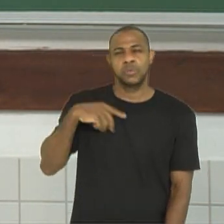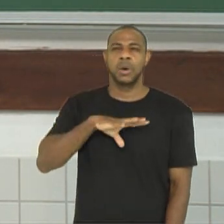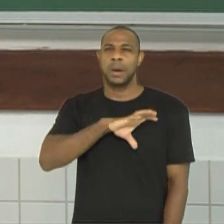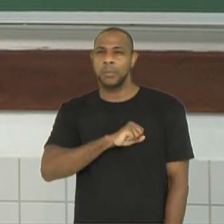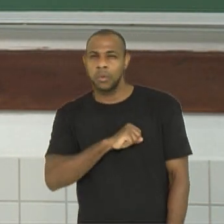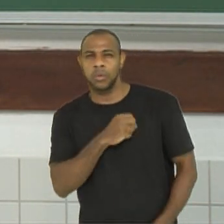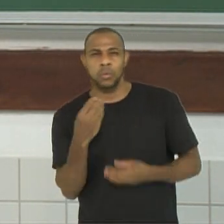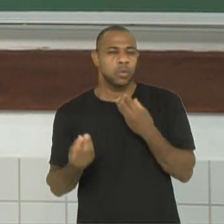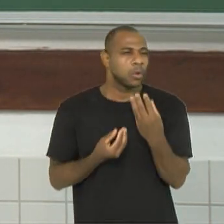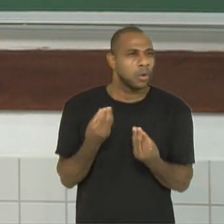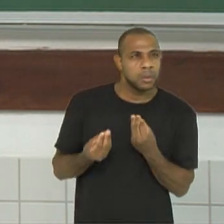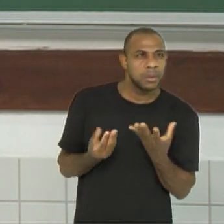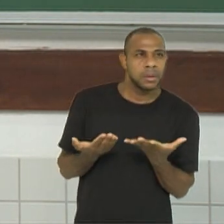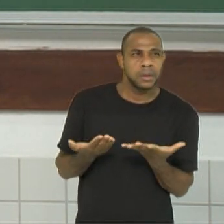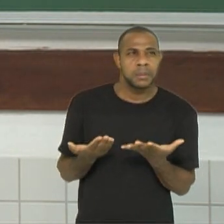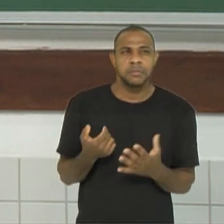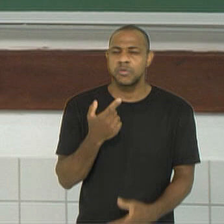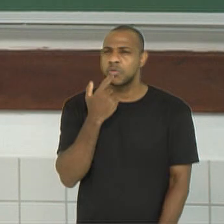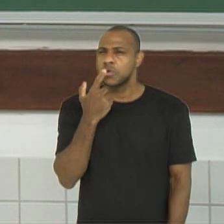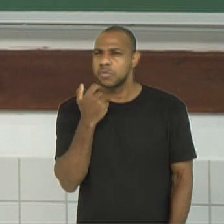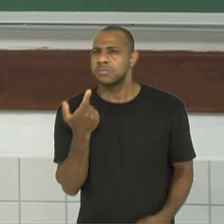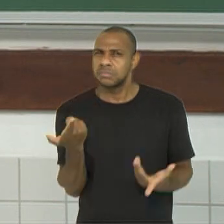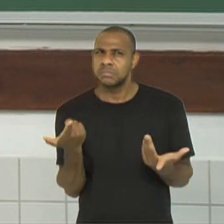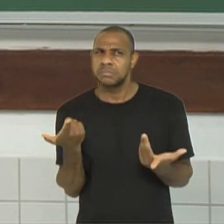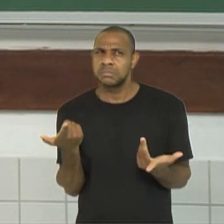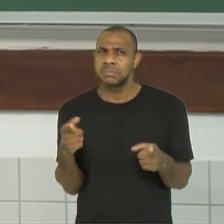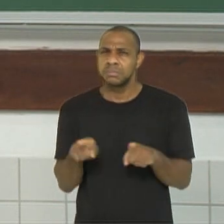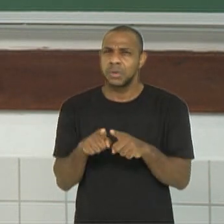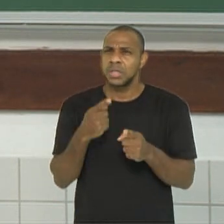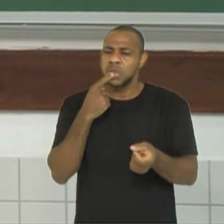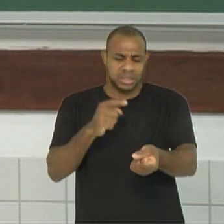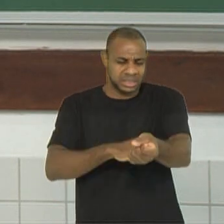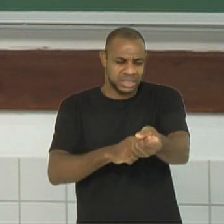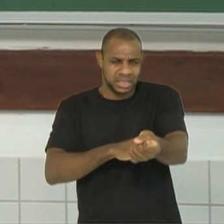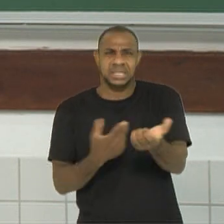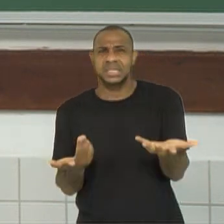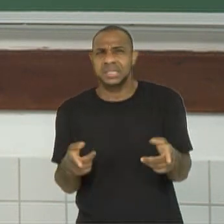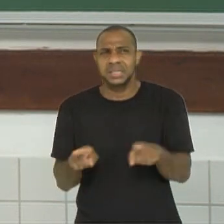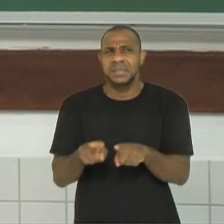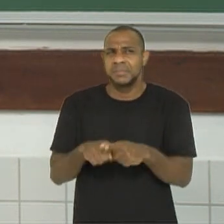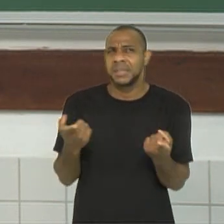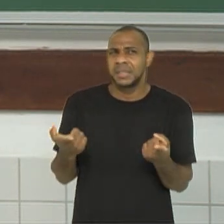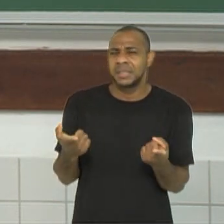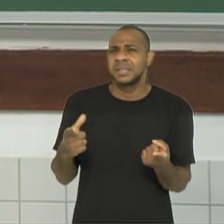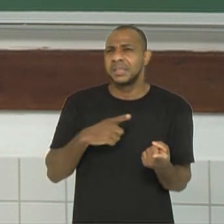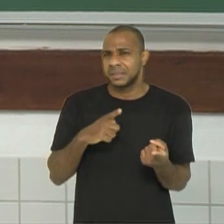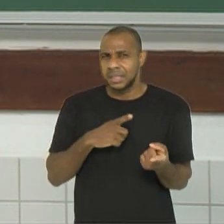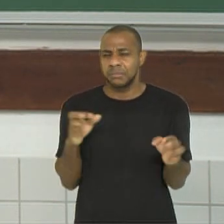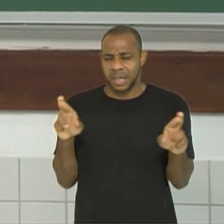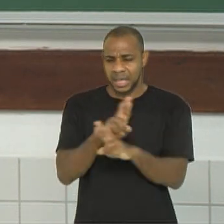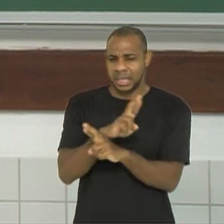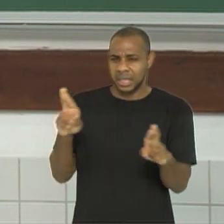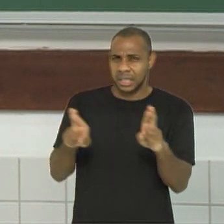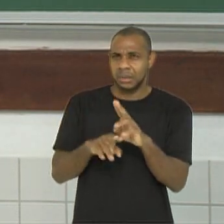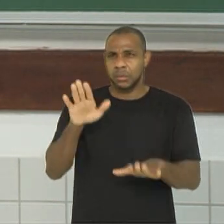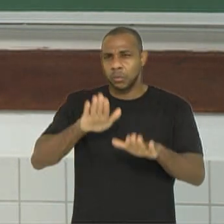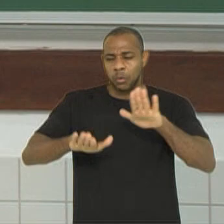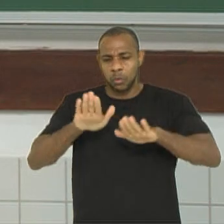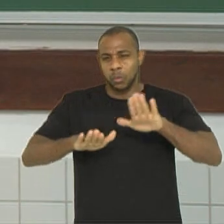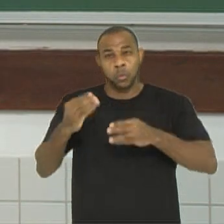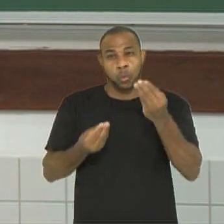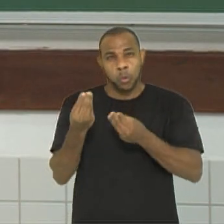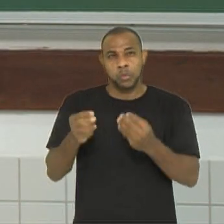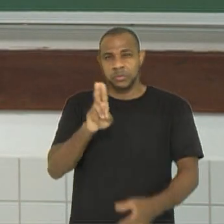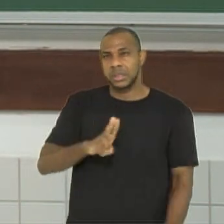paixão, do amor e tudo, mas vermelho também pode ser algo sangrento, coisa assim. Então, as cores, elas têm uma relação de acordo com como são utilizadas na